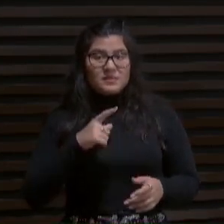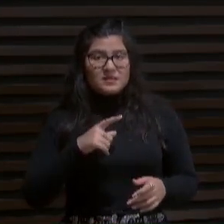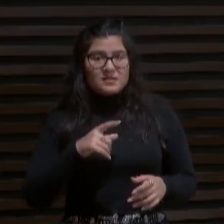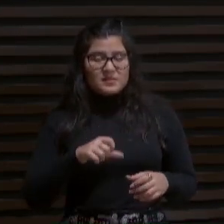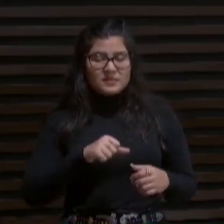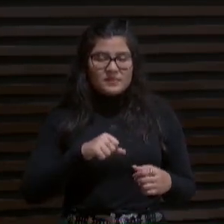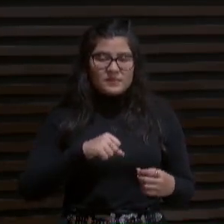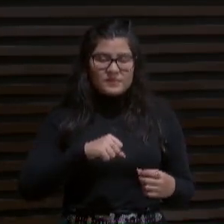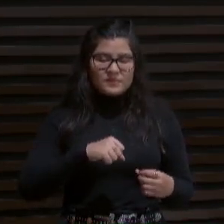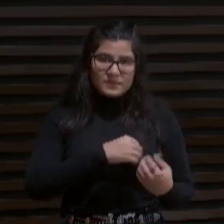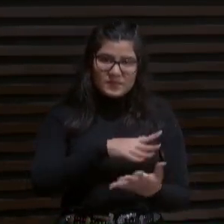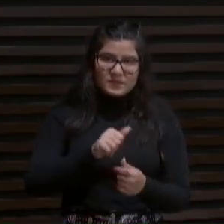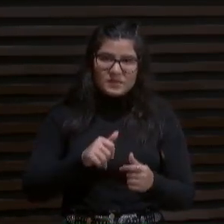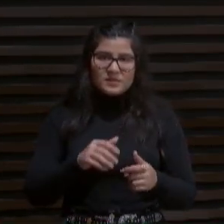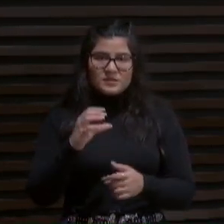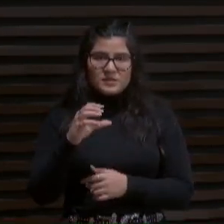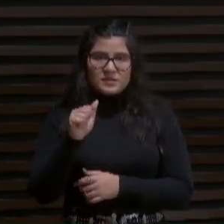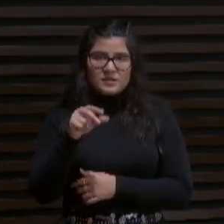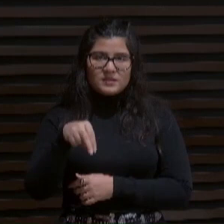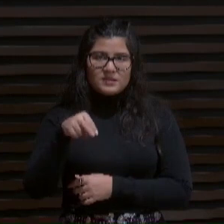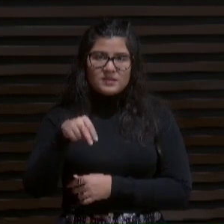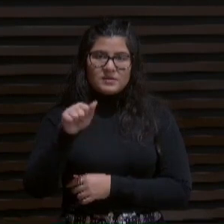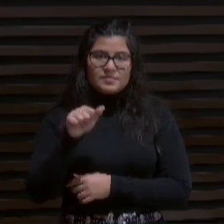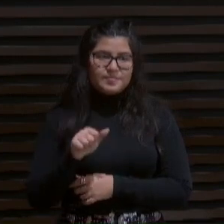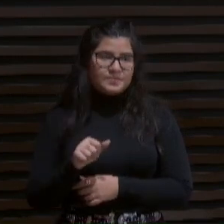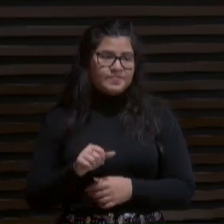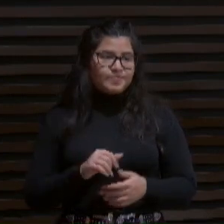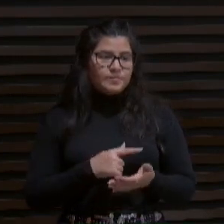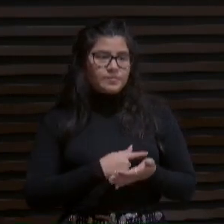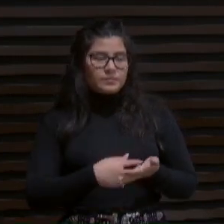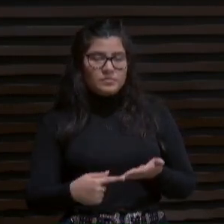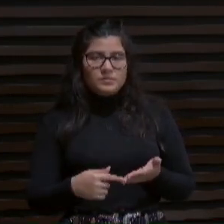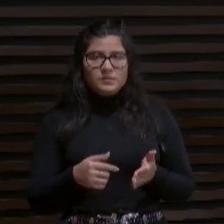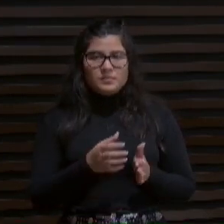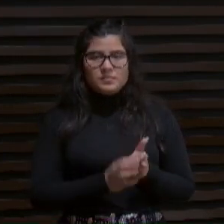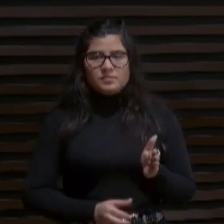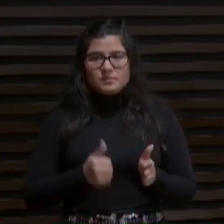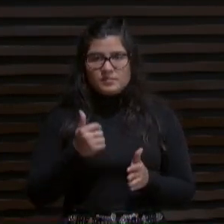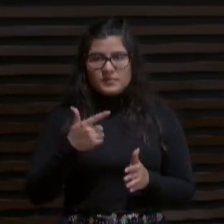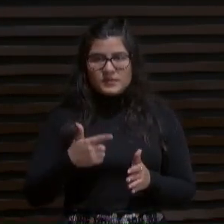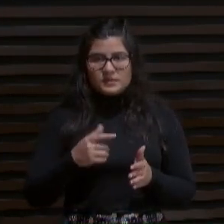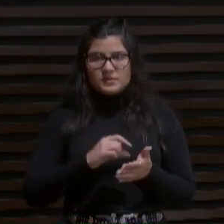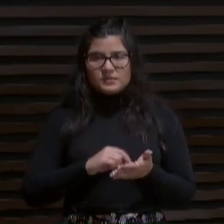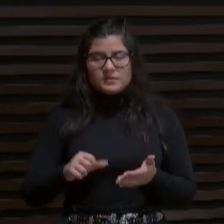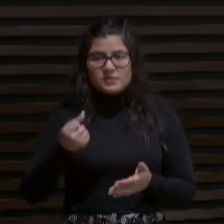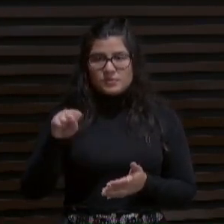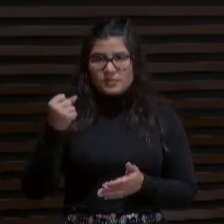eles, que é o que o Senhor prometeu em Gênesis 17, 8, que eu quero ler para vocês também. Gênesis 17,